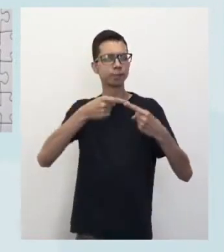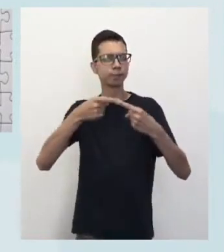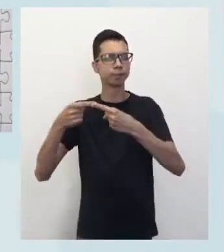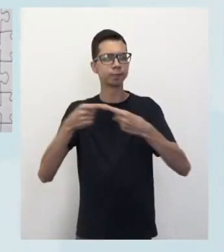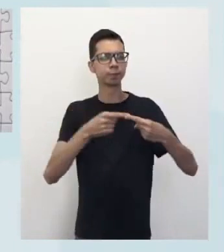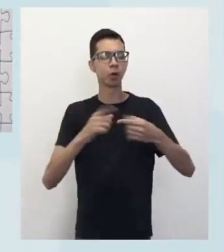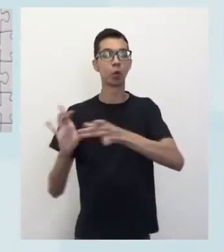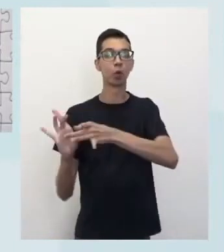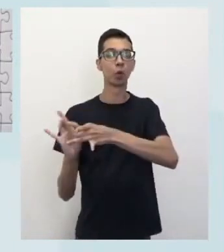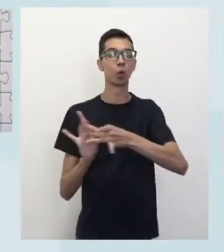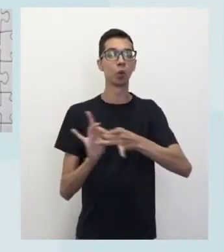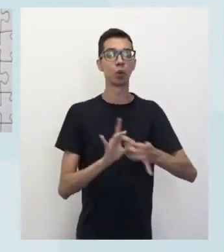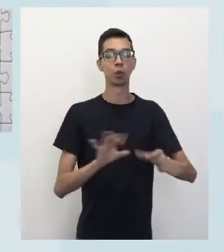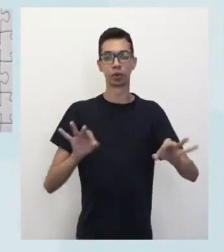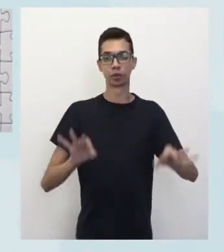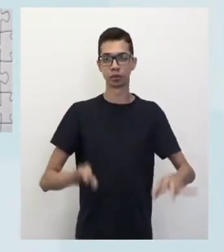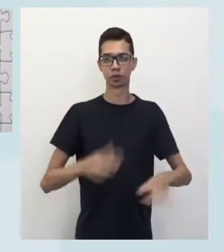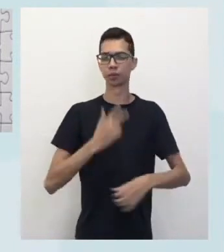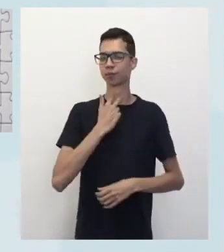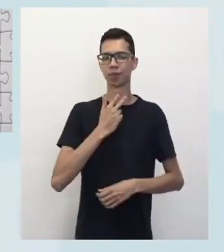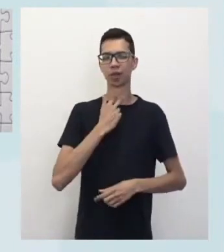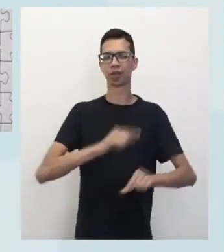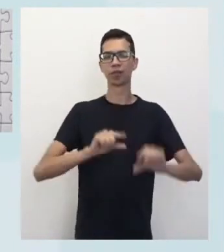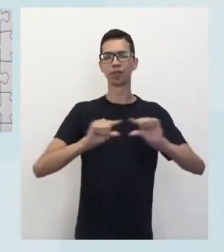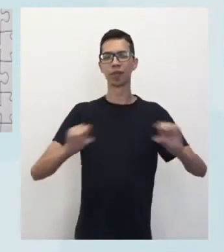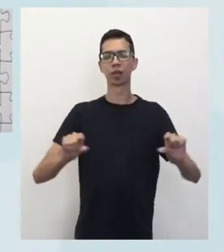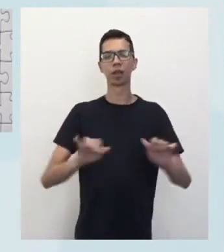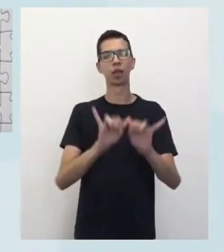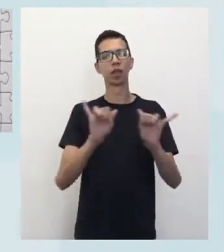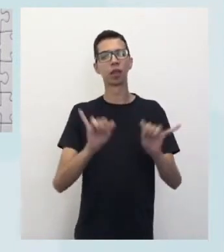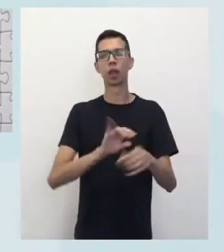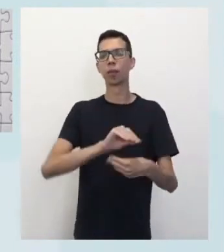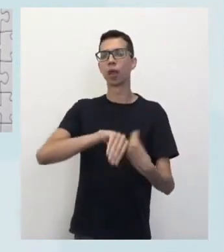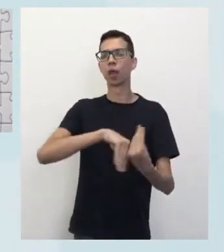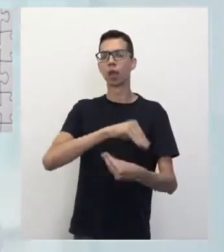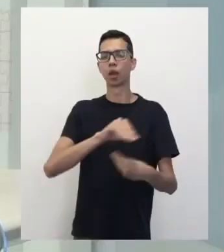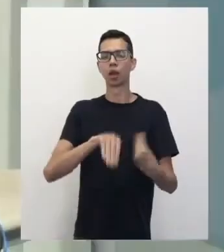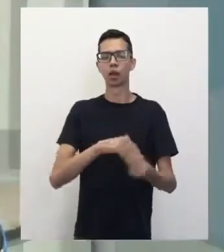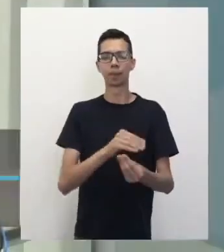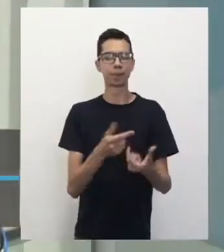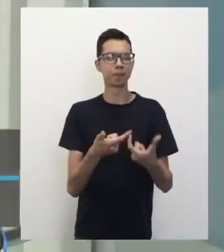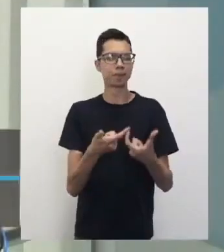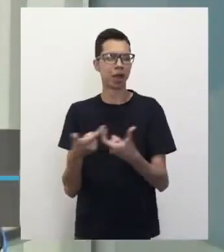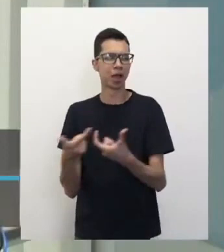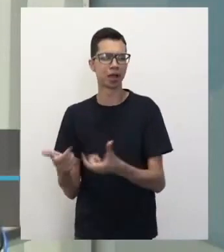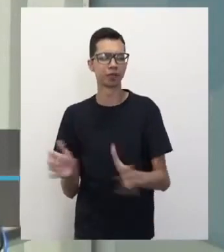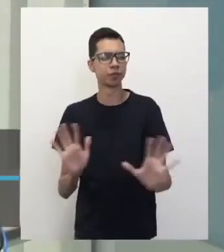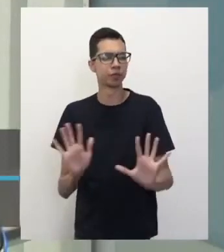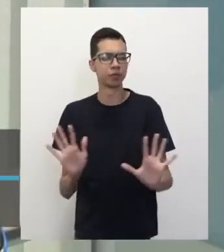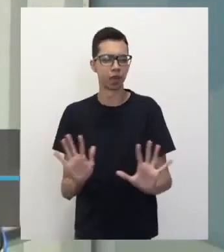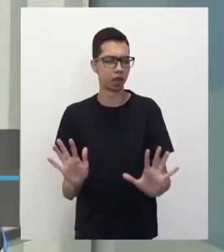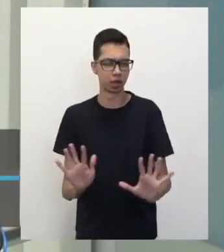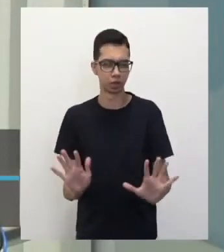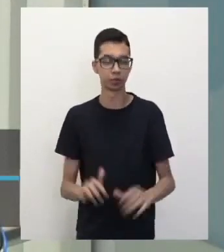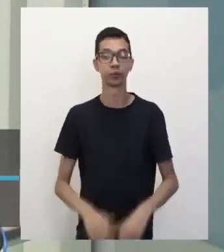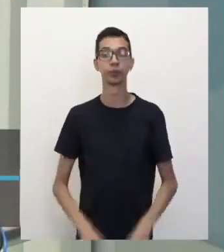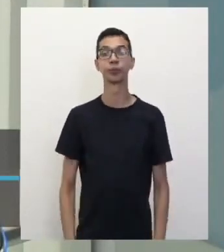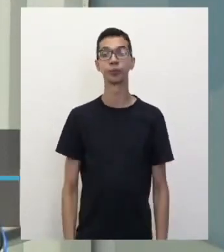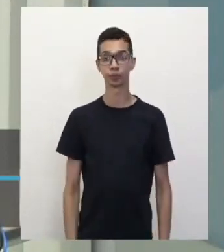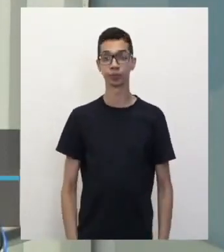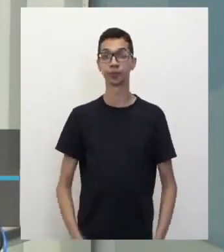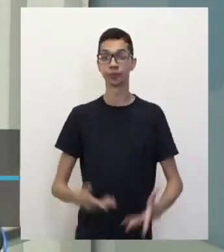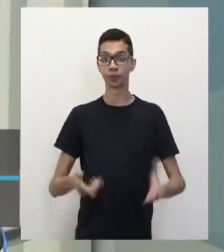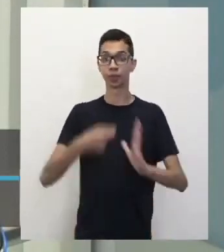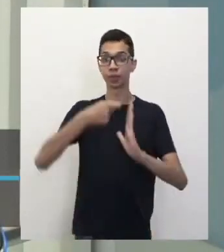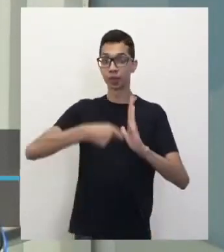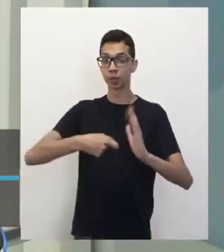sentido. Não é um amontoado de frases aleatórias justapostas ou um monte de frases grudadas uma do lado da outra. O seu texto tem que